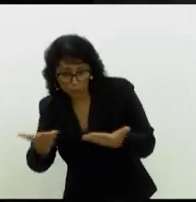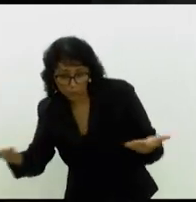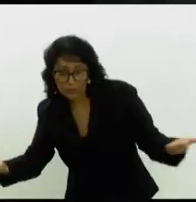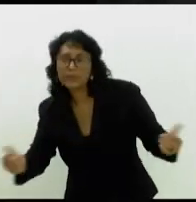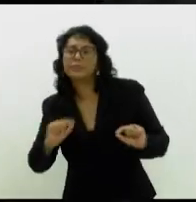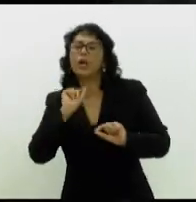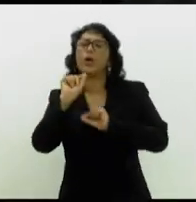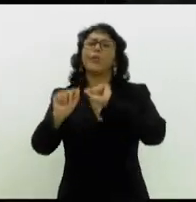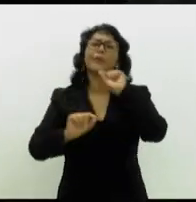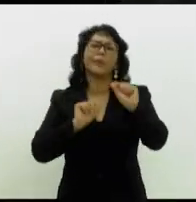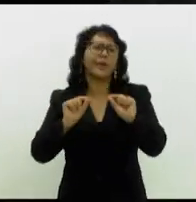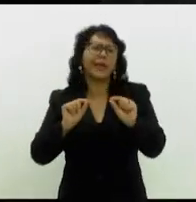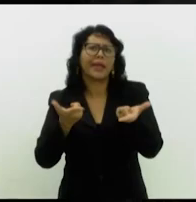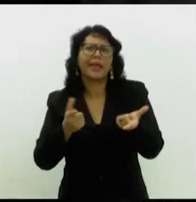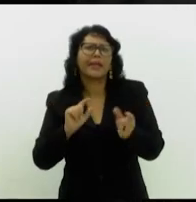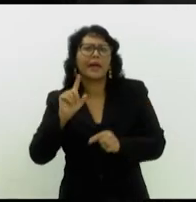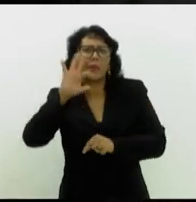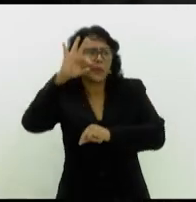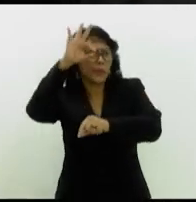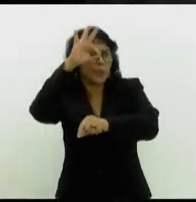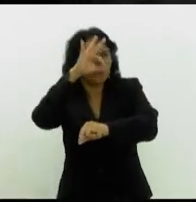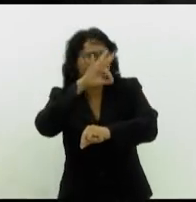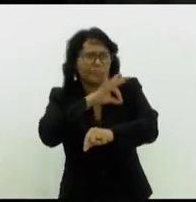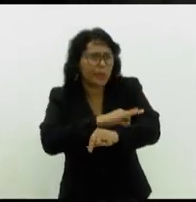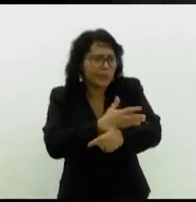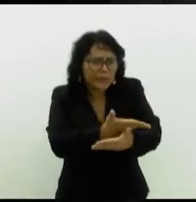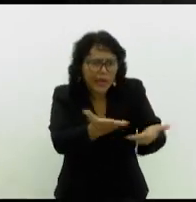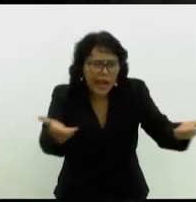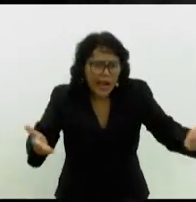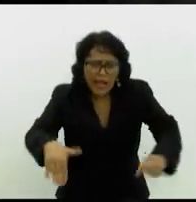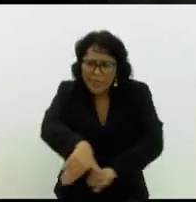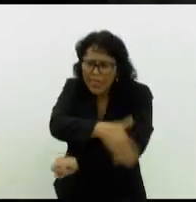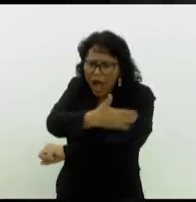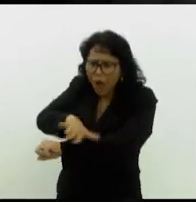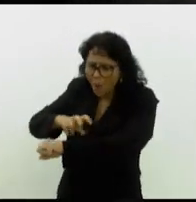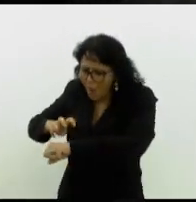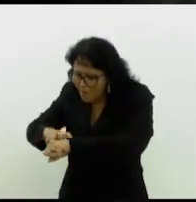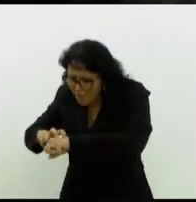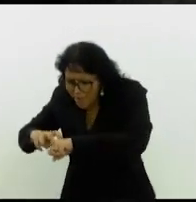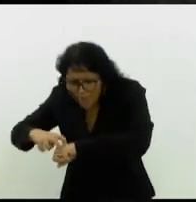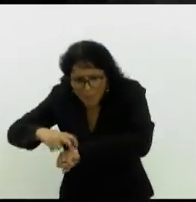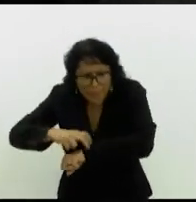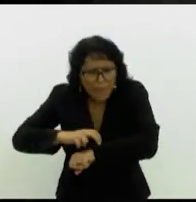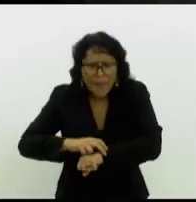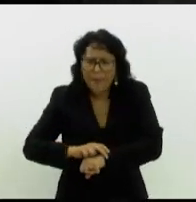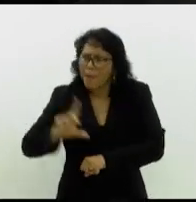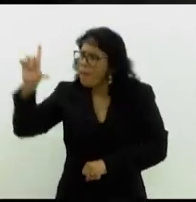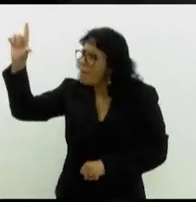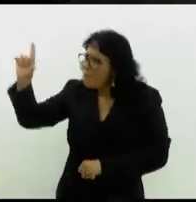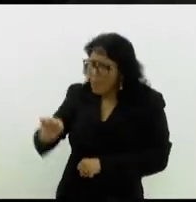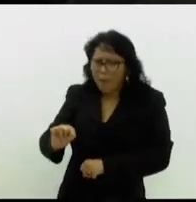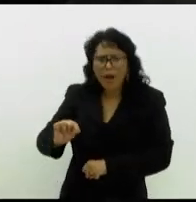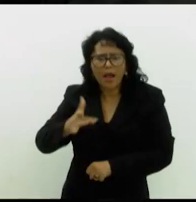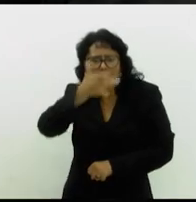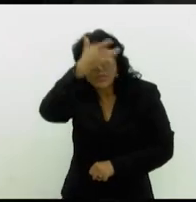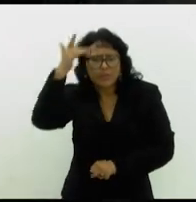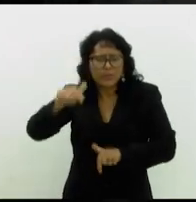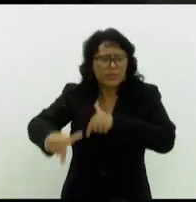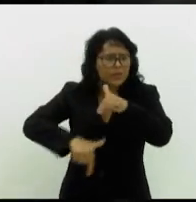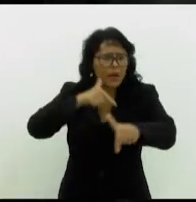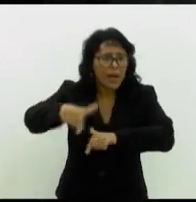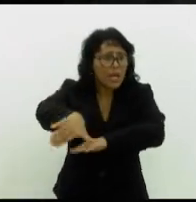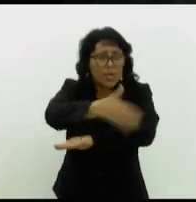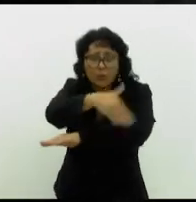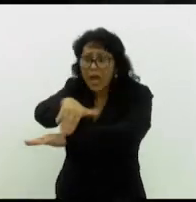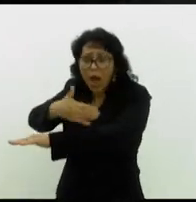condições tá sem salário tem pouca gente e tiram o coro dessas pessoas não dão o dinheiro no